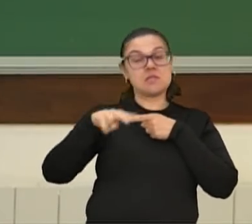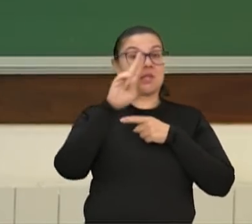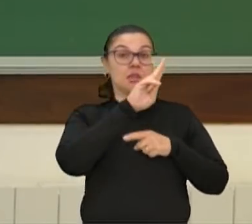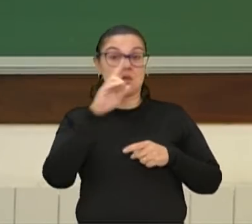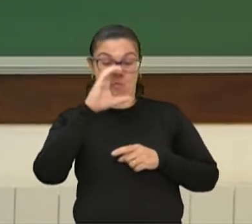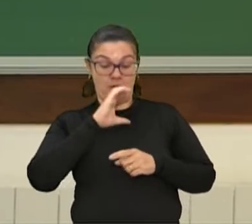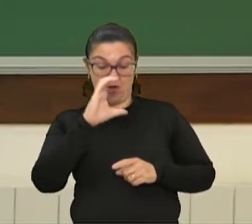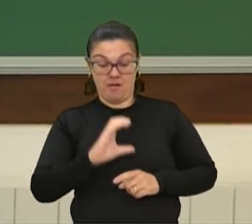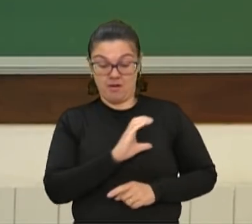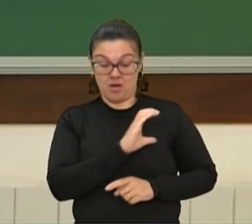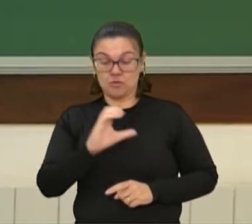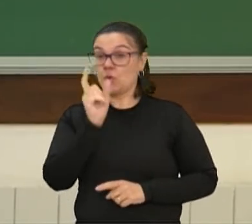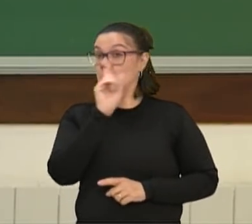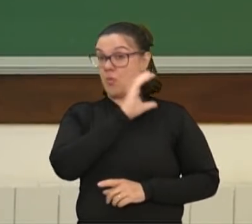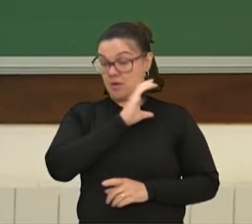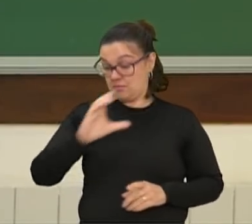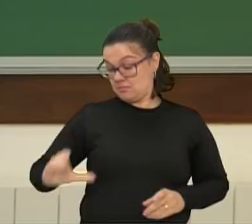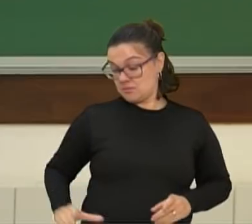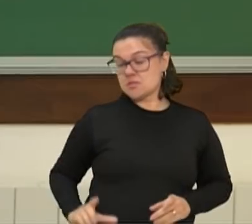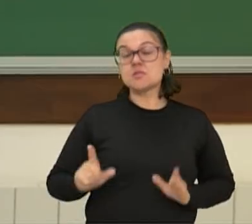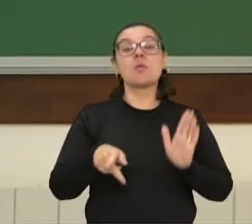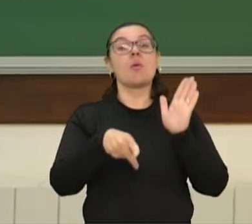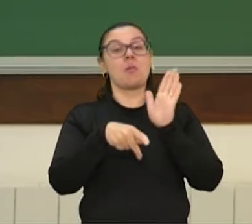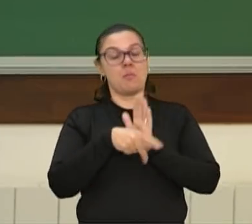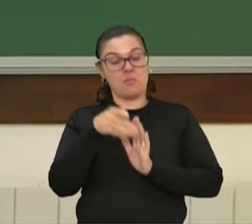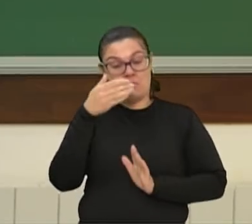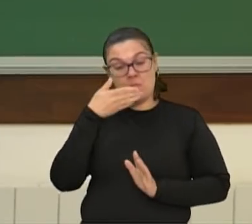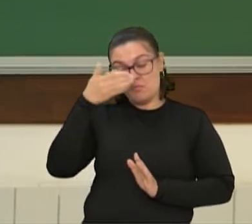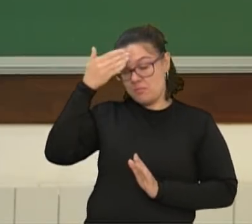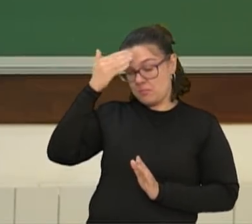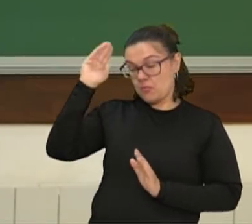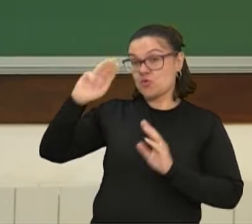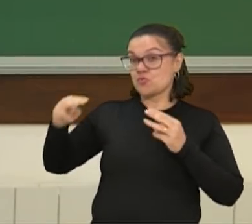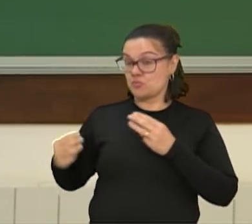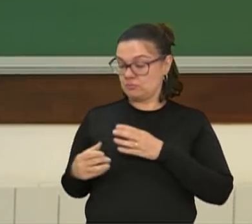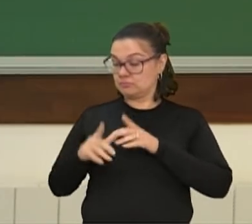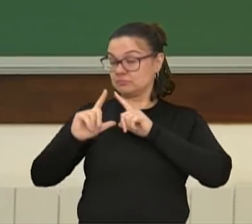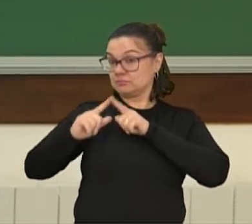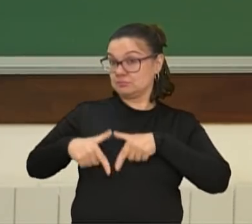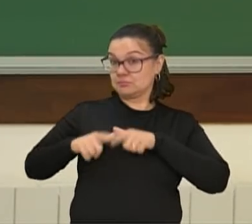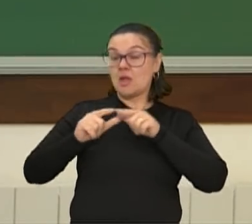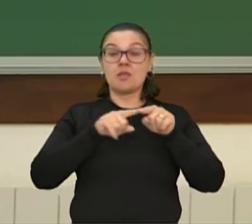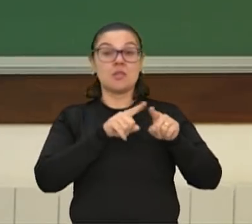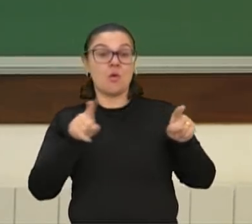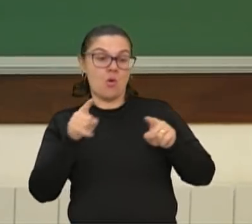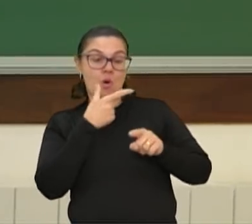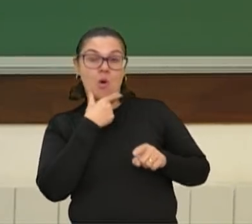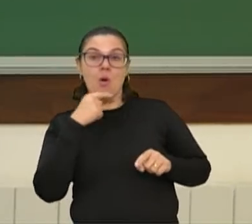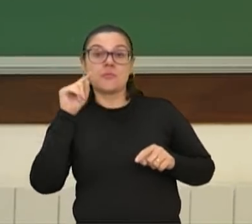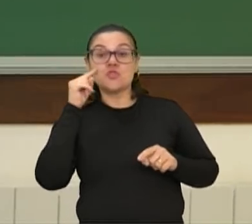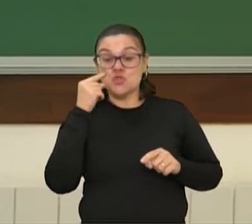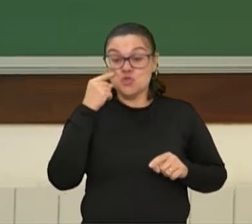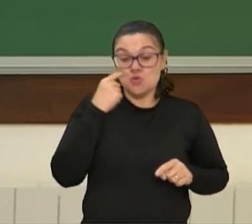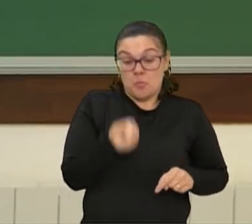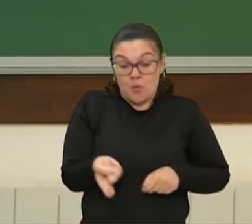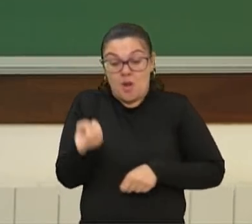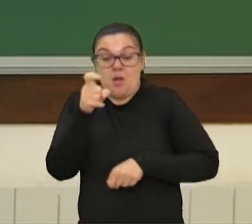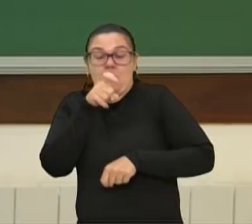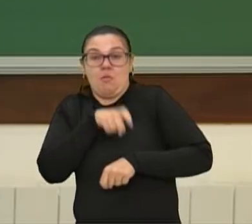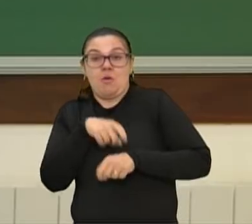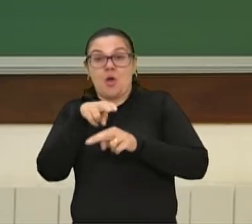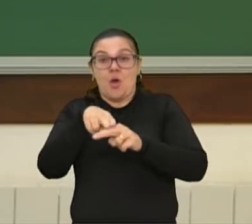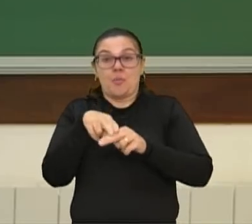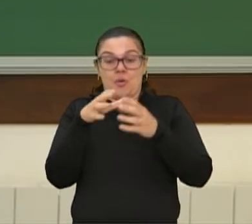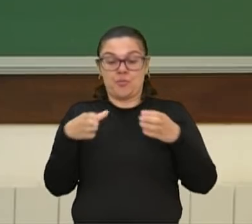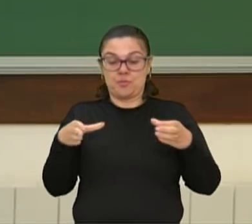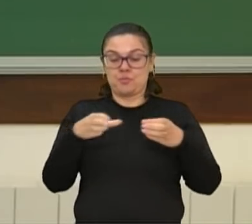é cristão, ele é muçulmano. Então, o Aristóteles não foi descoberto inicialmente